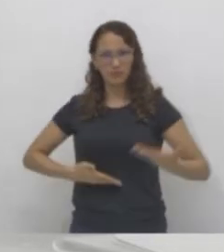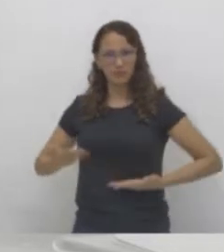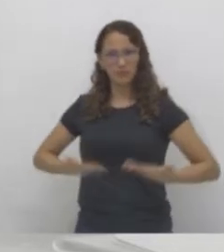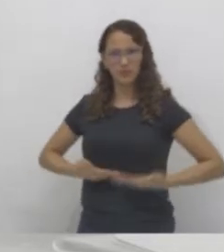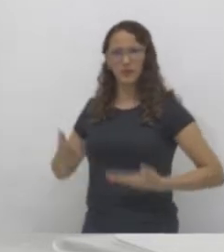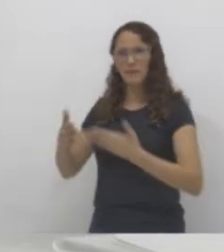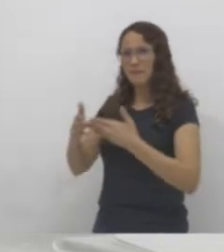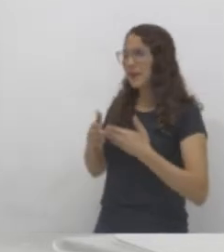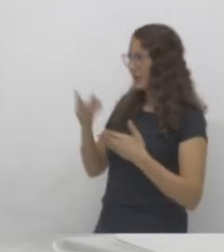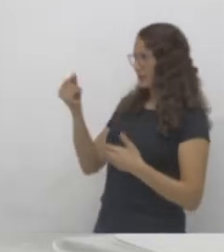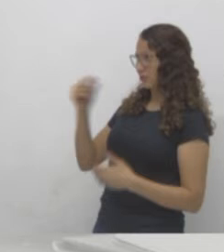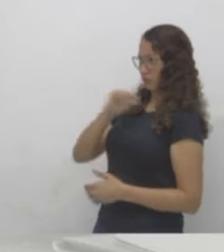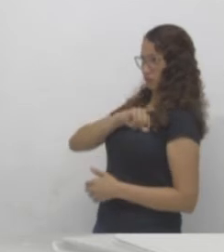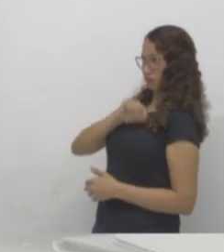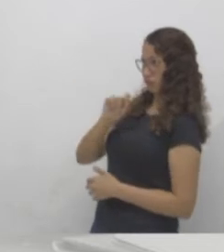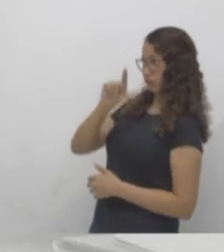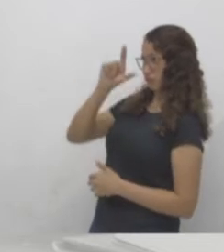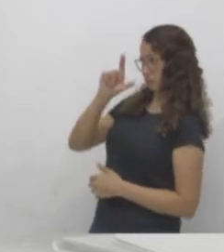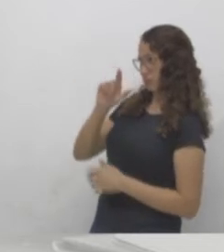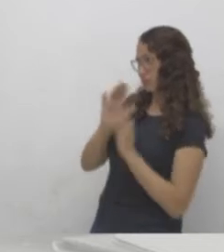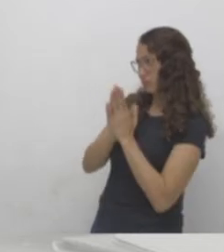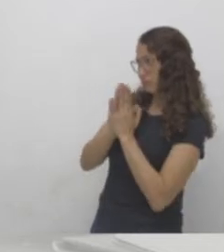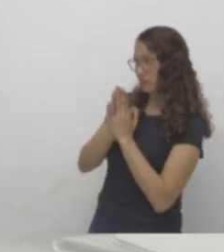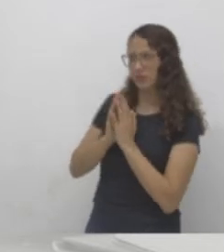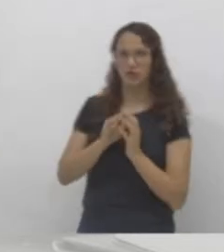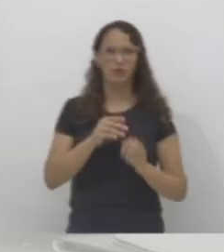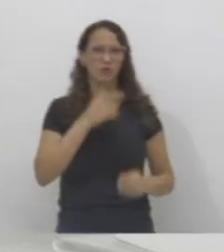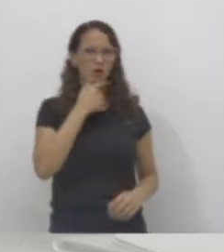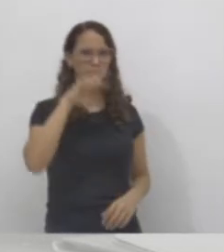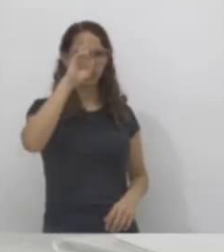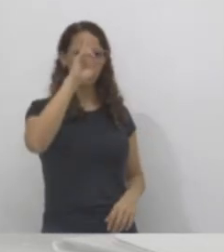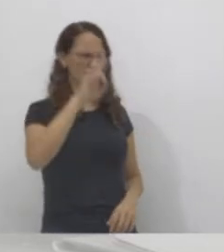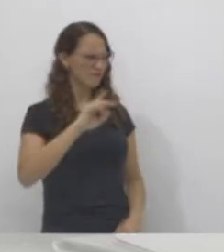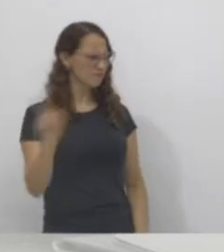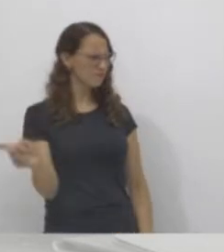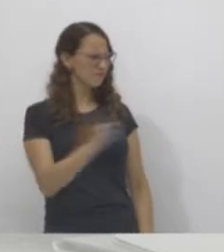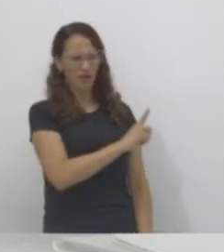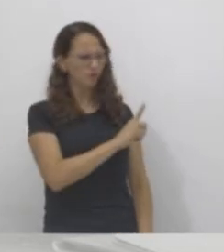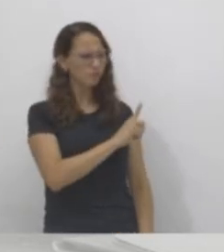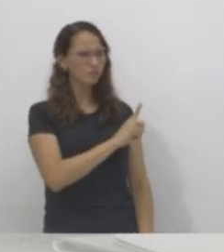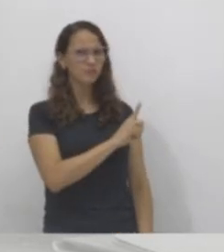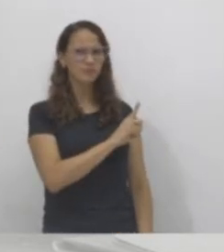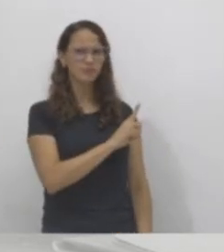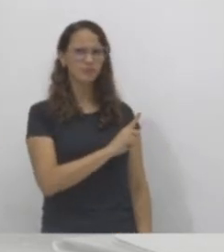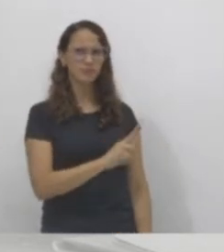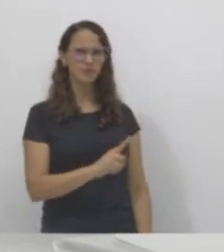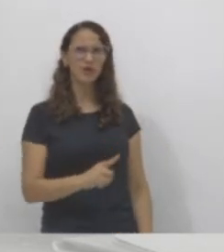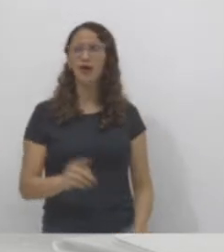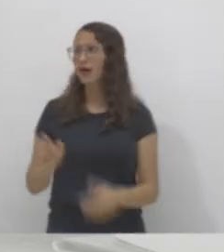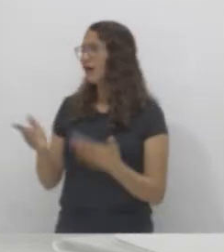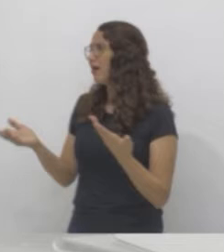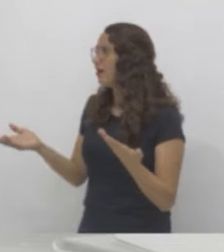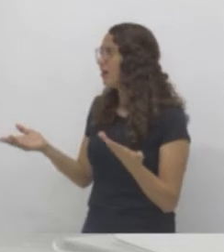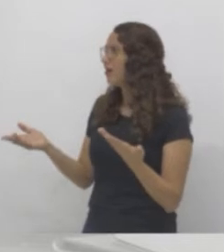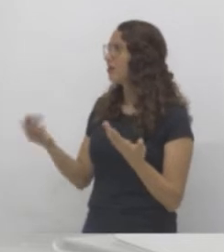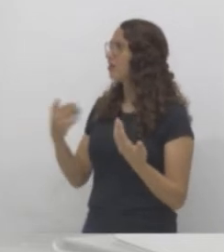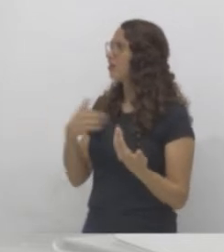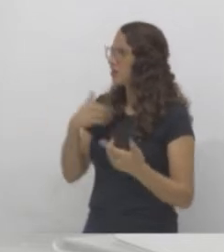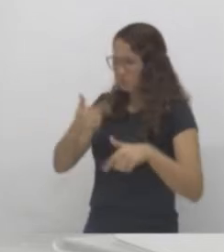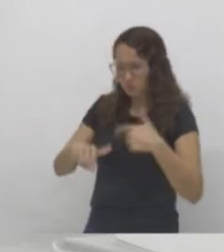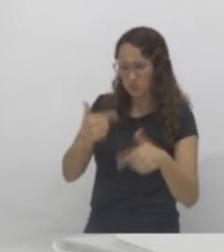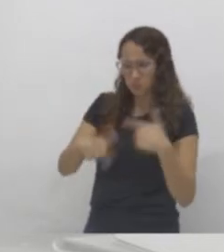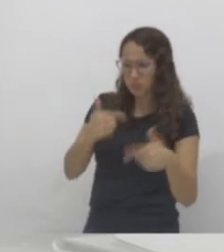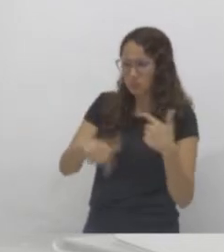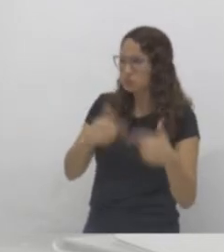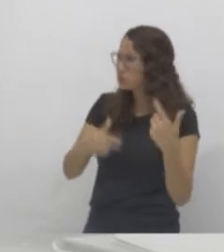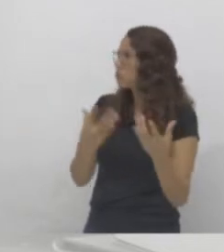o chefe é curto e grosso. Não vou dar aumento coisa nenhuma. Mas patrão, eu estou trabalhando